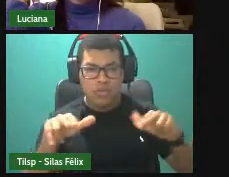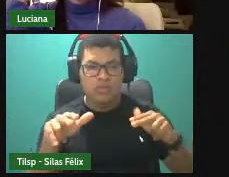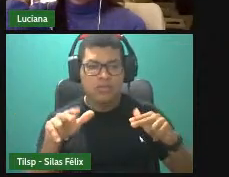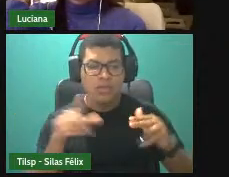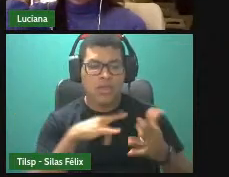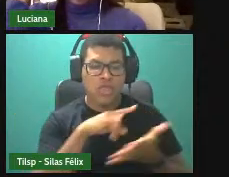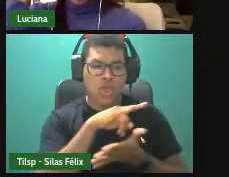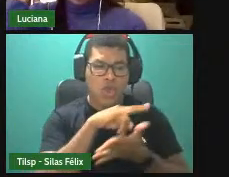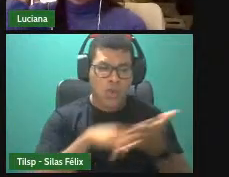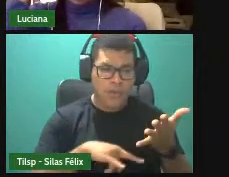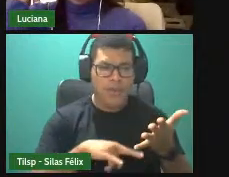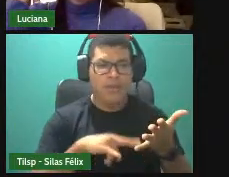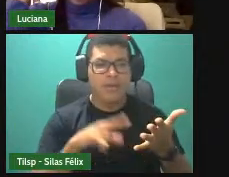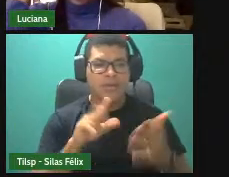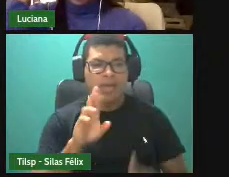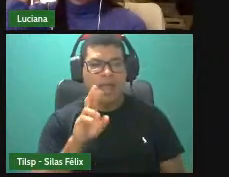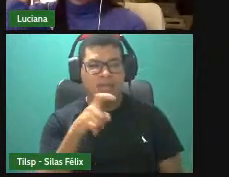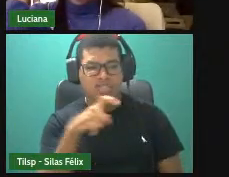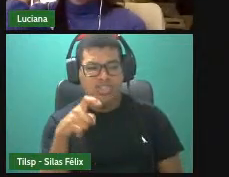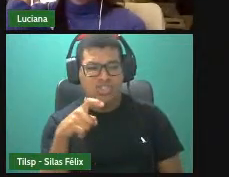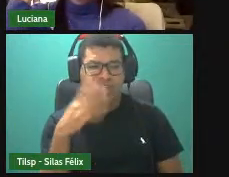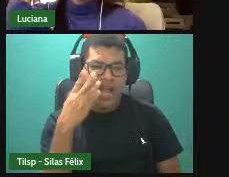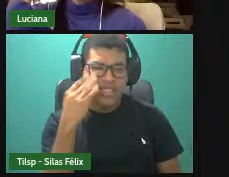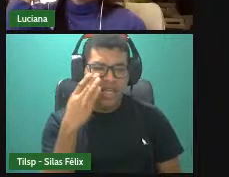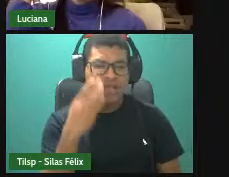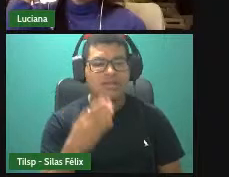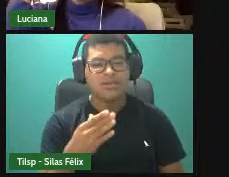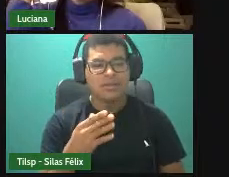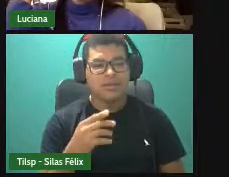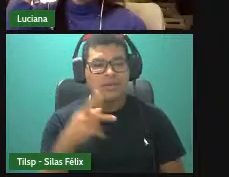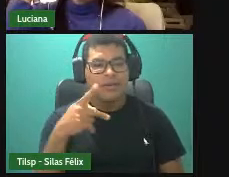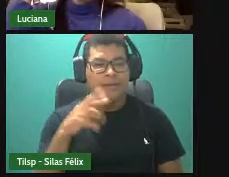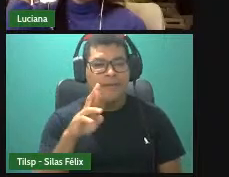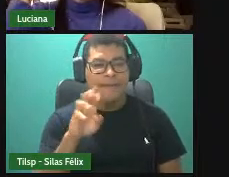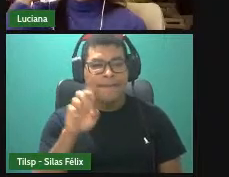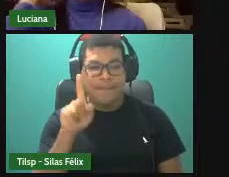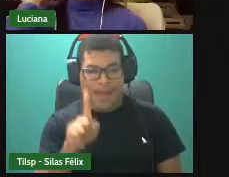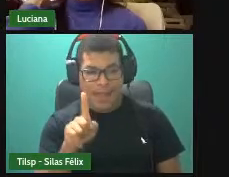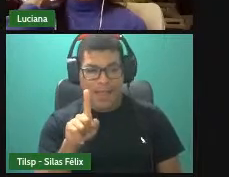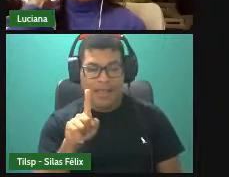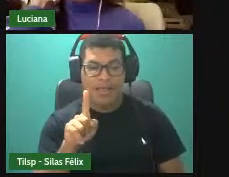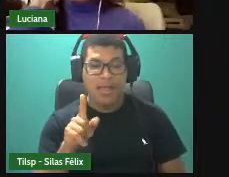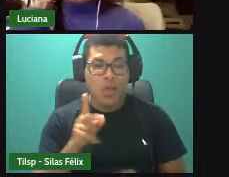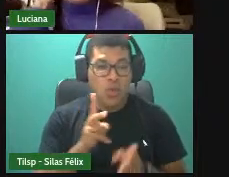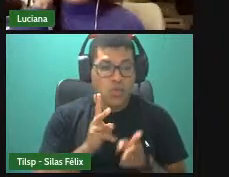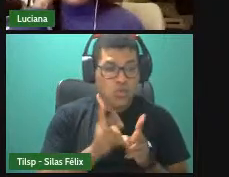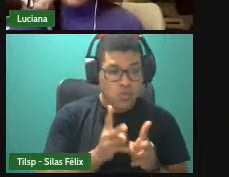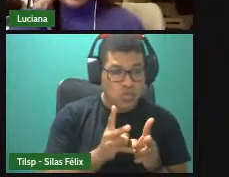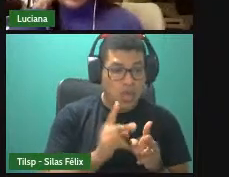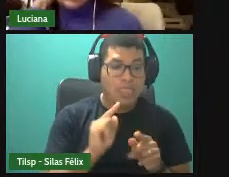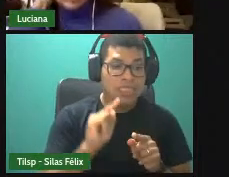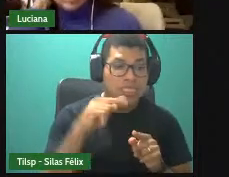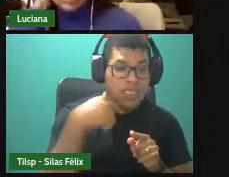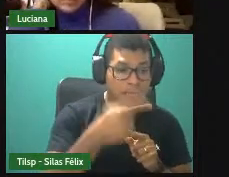exames radiográficos, pré, trans, pós-operatórios, vai